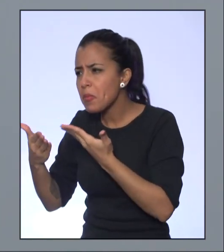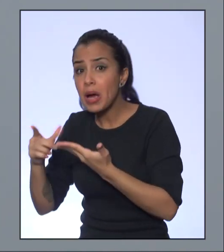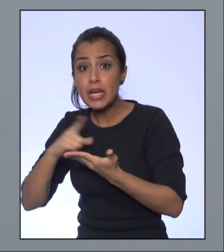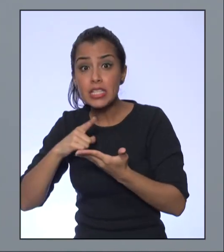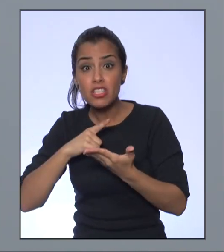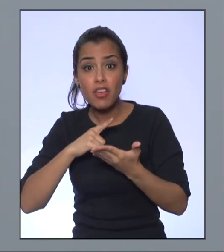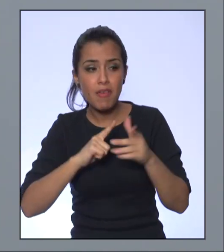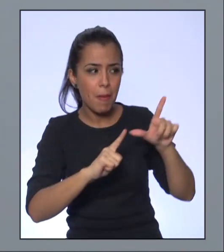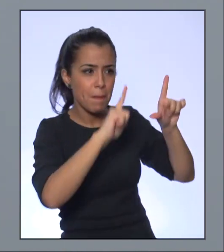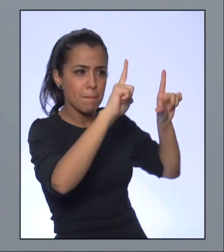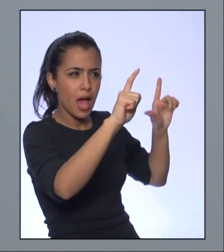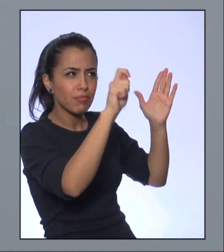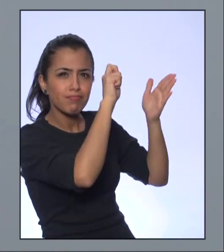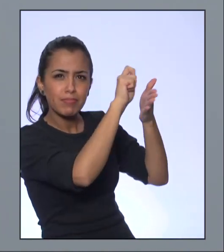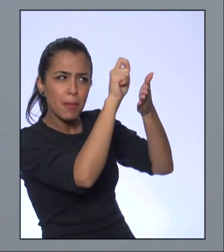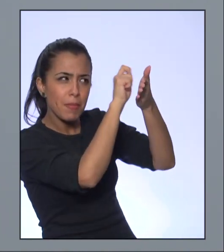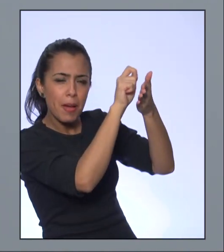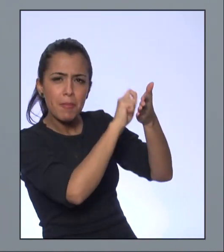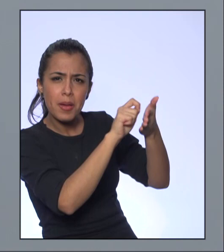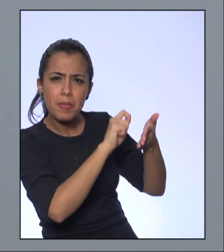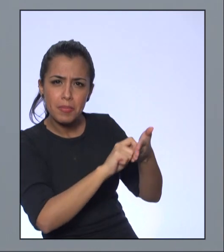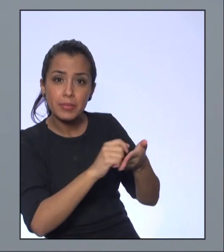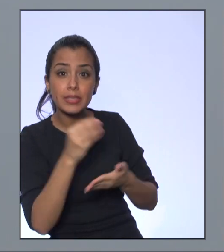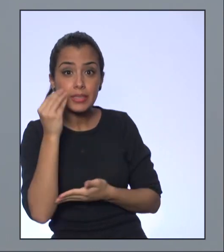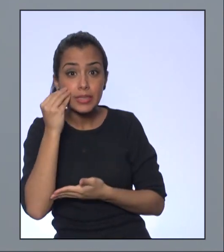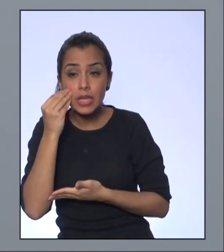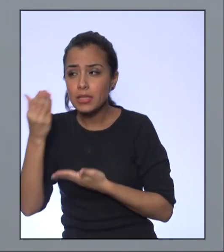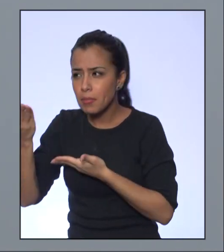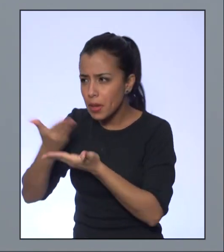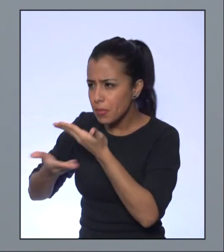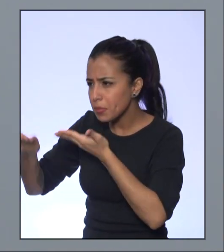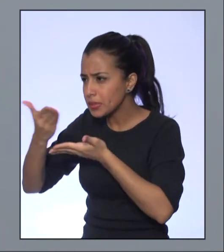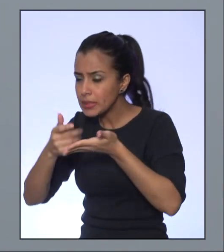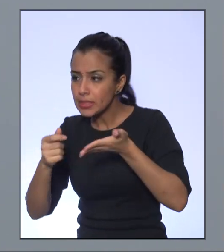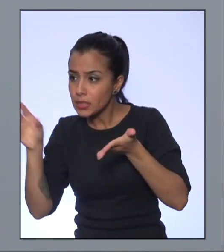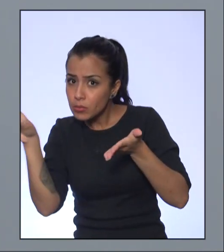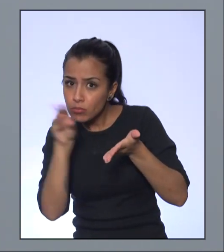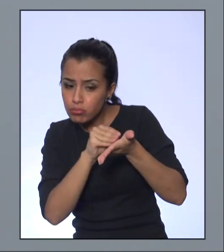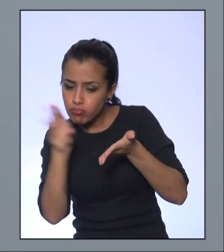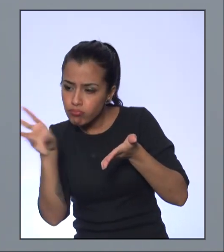lousa ou uma cartolina. Anote o que eles forem falando.